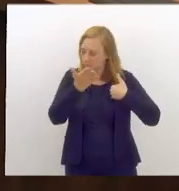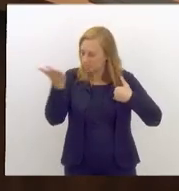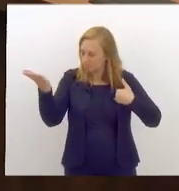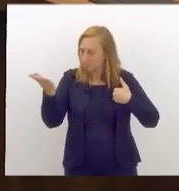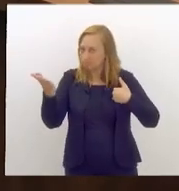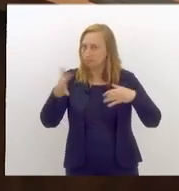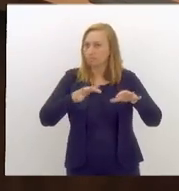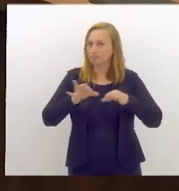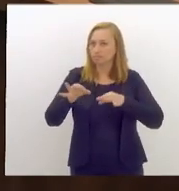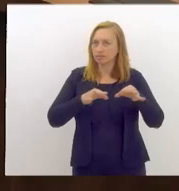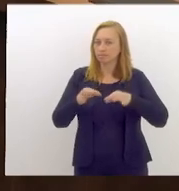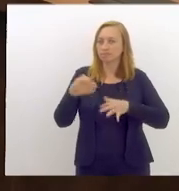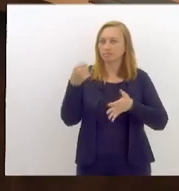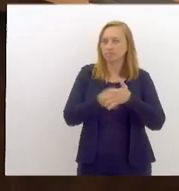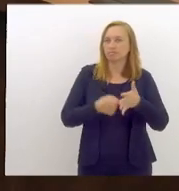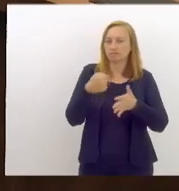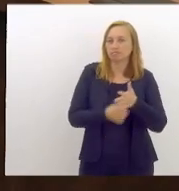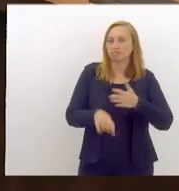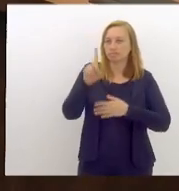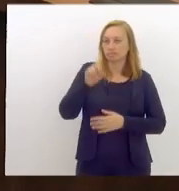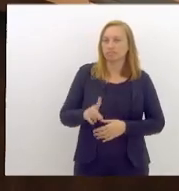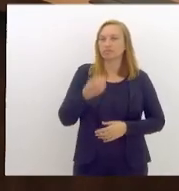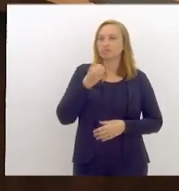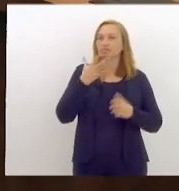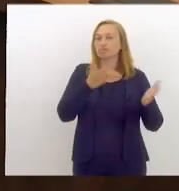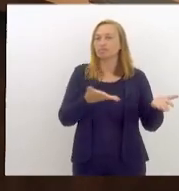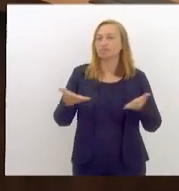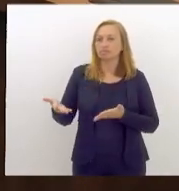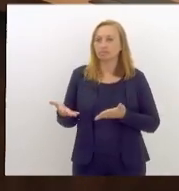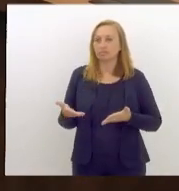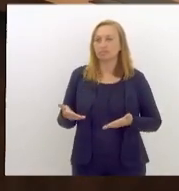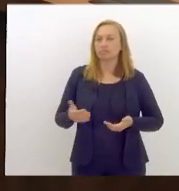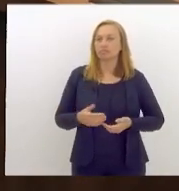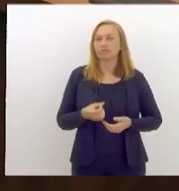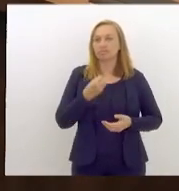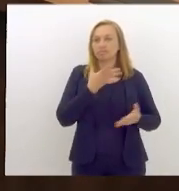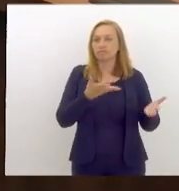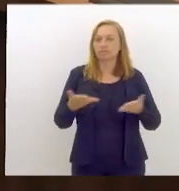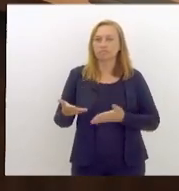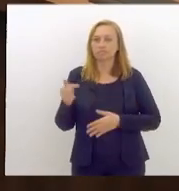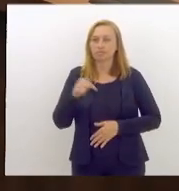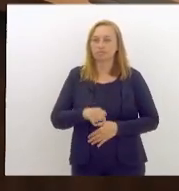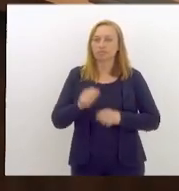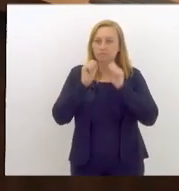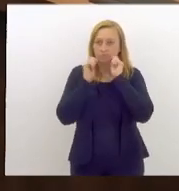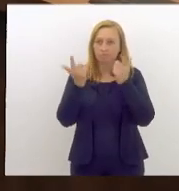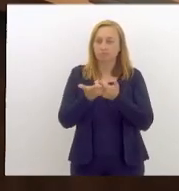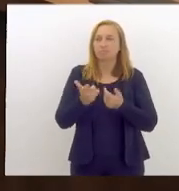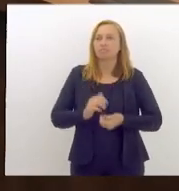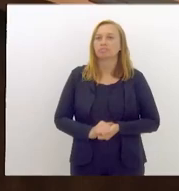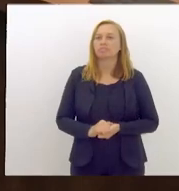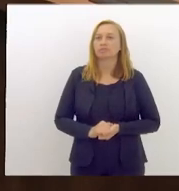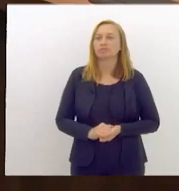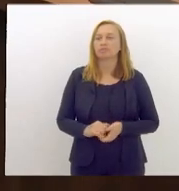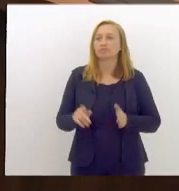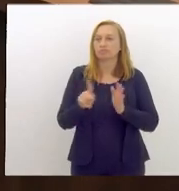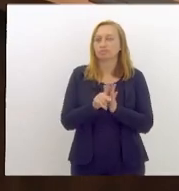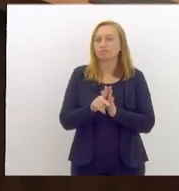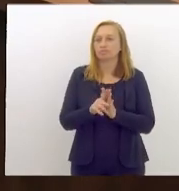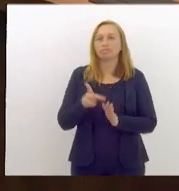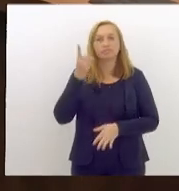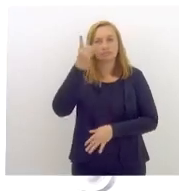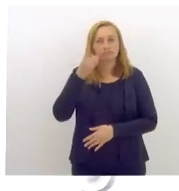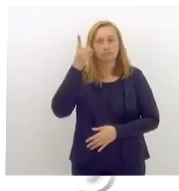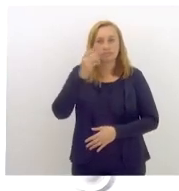organizado de vocês na luta por direito vocês estão sempre muito bem-vindos bem-vindas e bem-vindos aqui na Assembleia Legislativa sobre o projeto Deputado